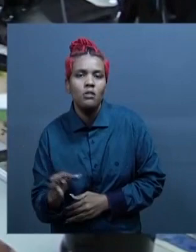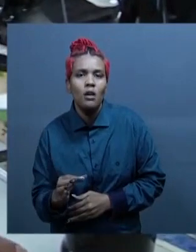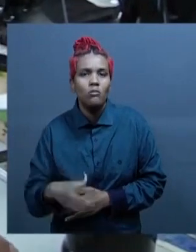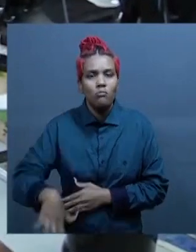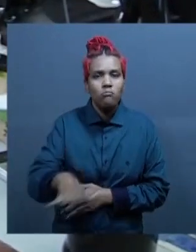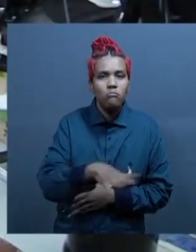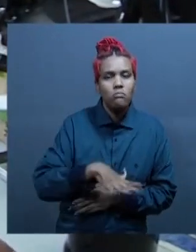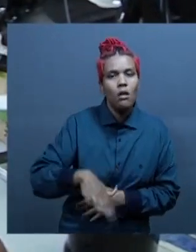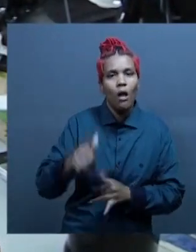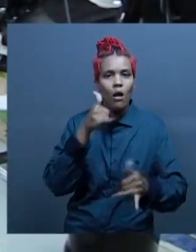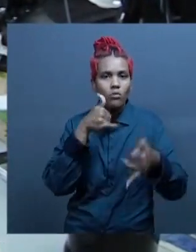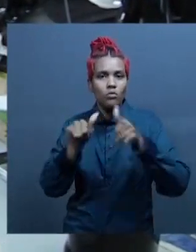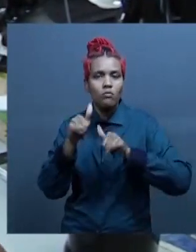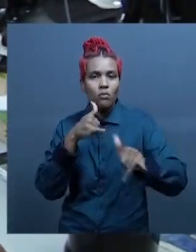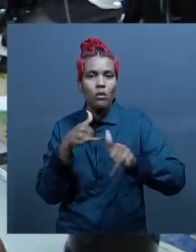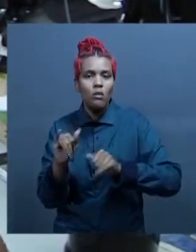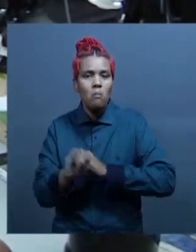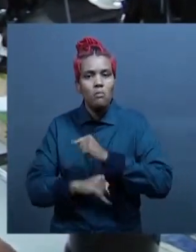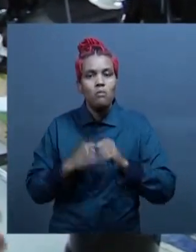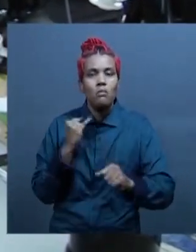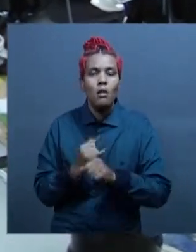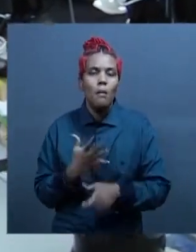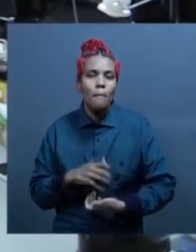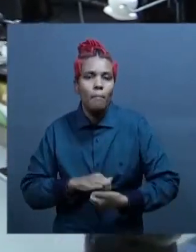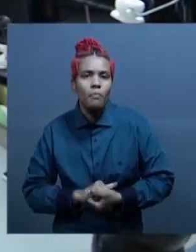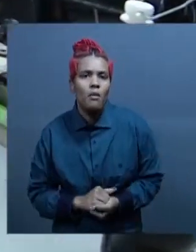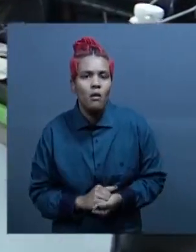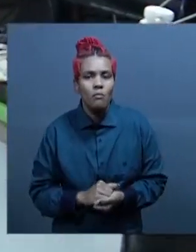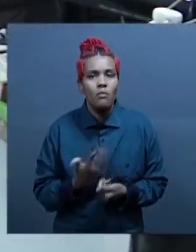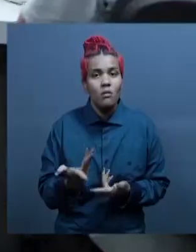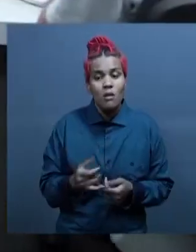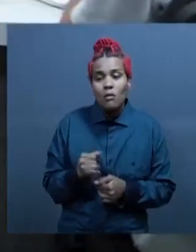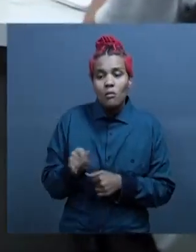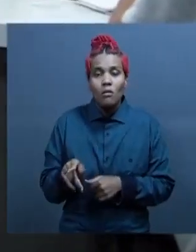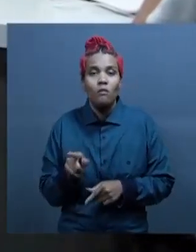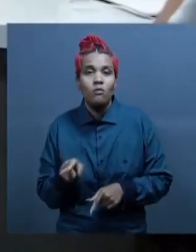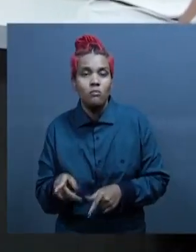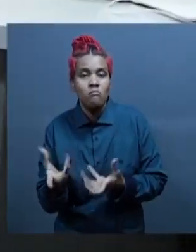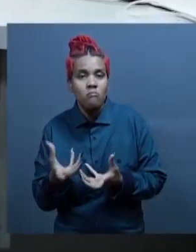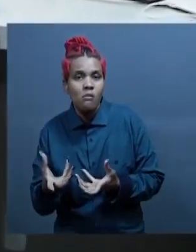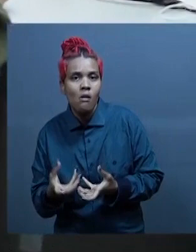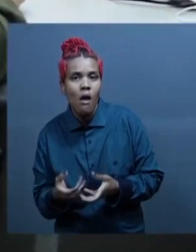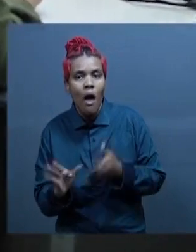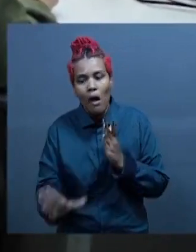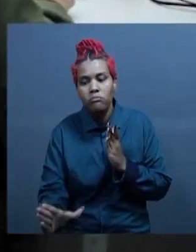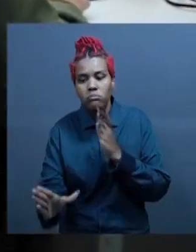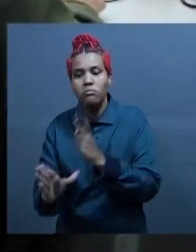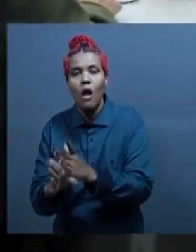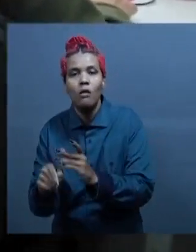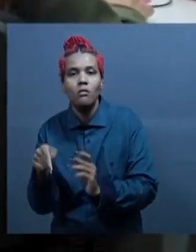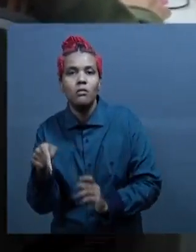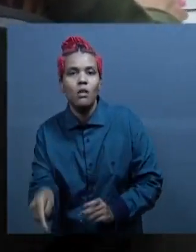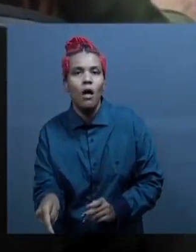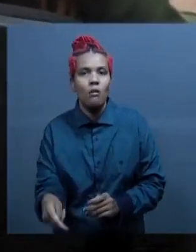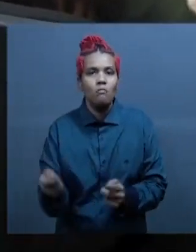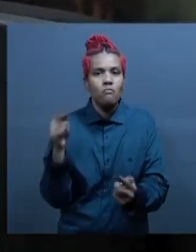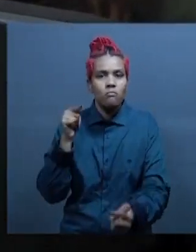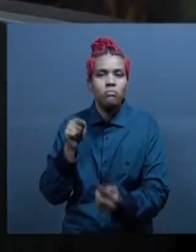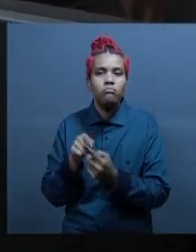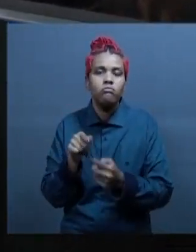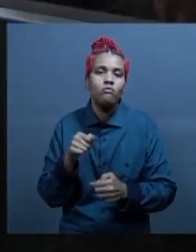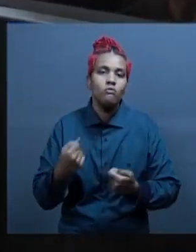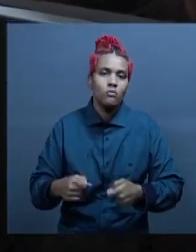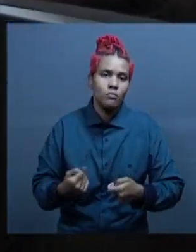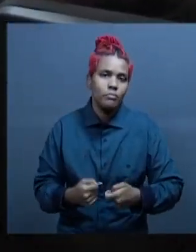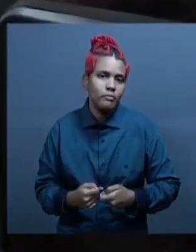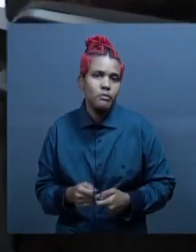que o investimento deve ser de acordo com o resultado que se pretende alcançar ainda segundo o publicitário a tendência é que o